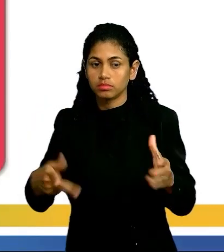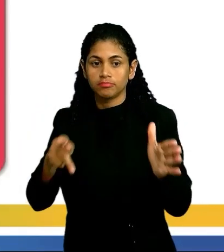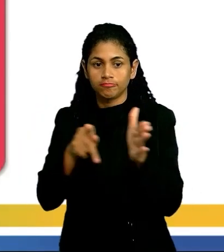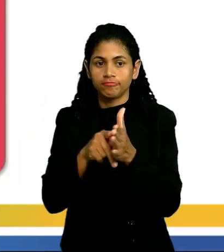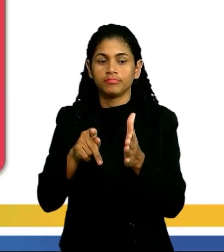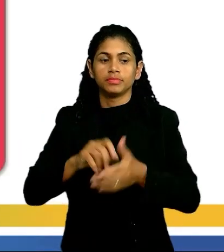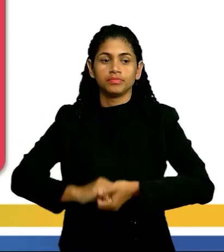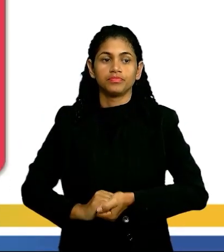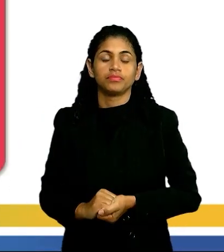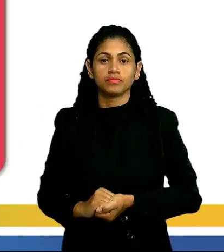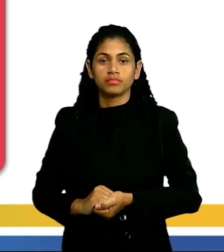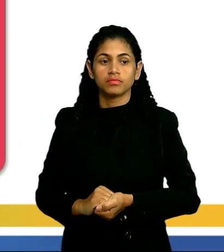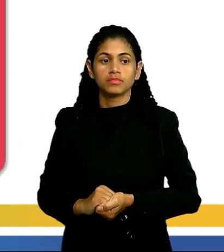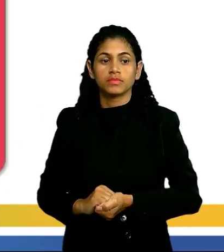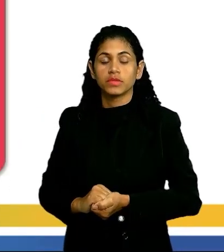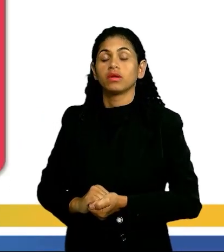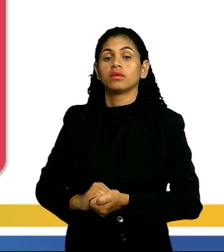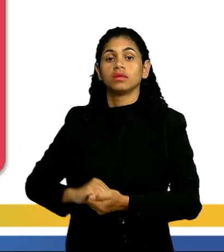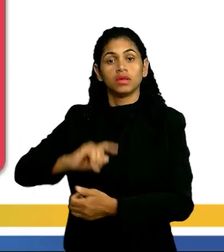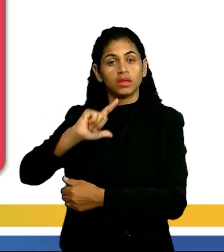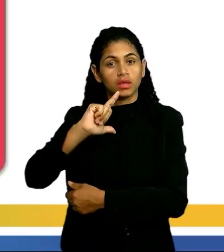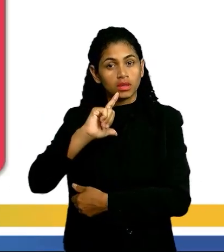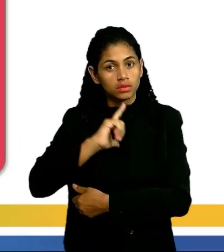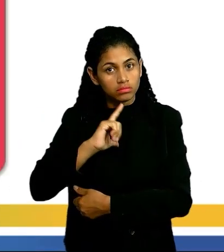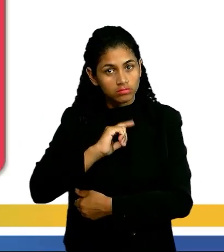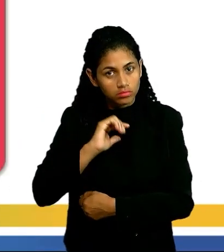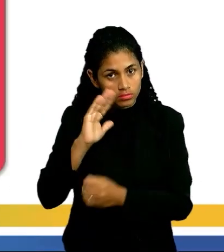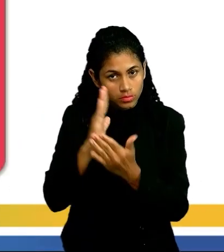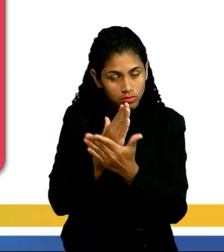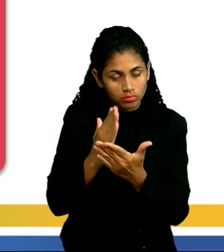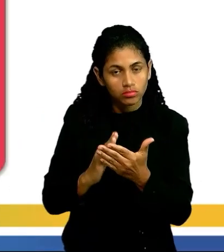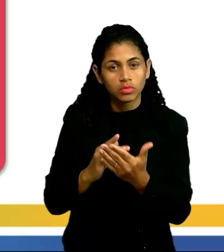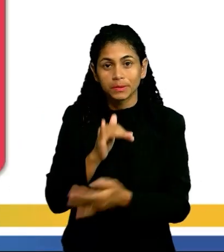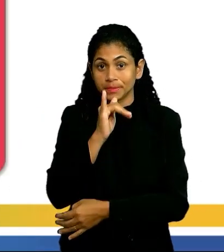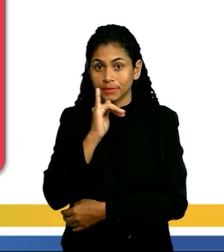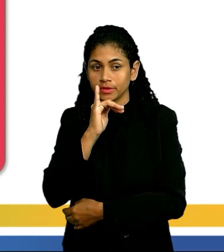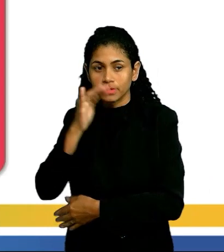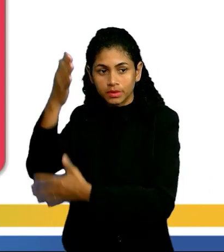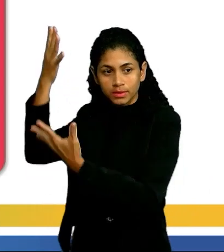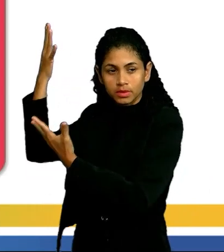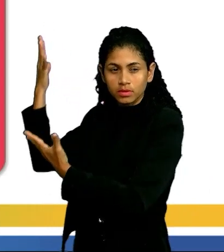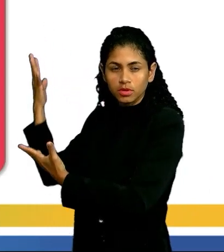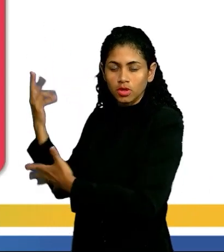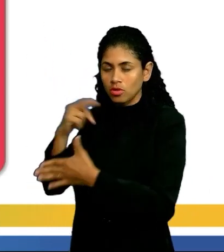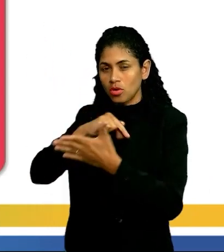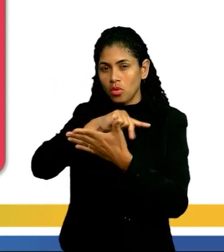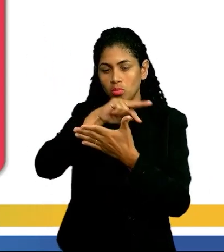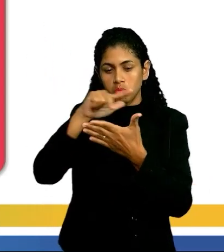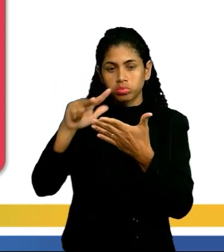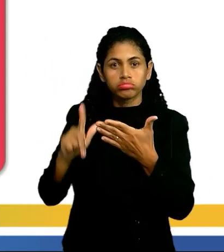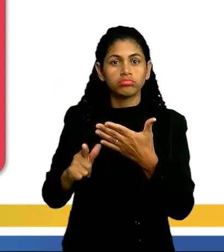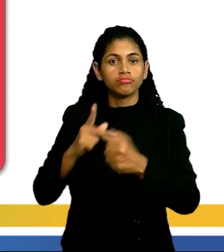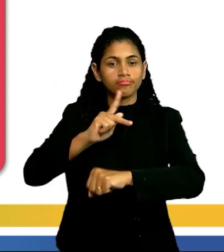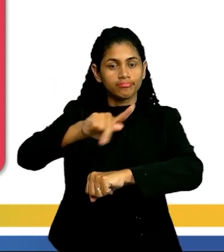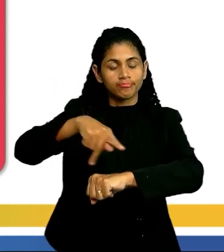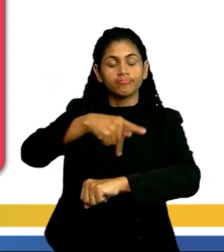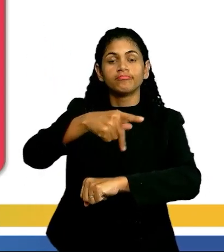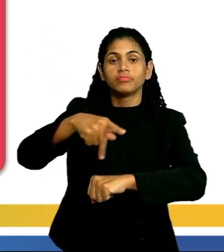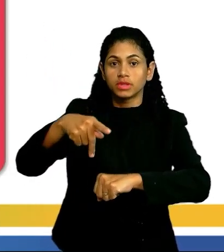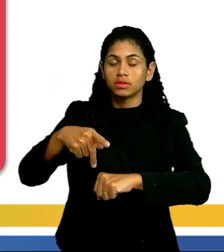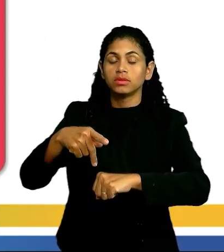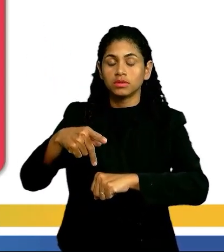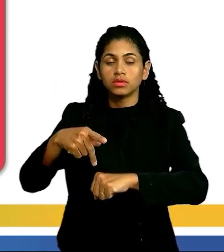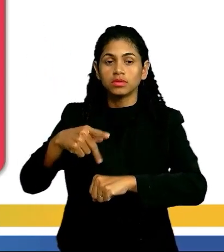pode notar, nós temos aí em vários países europeus, né, outros governos totalitários se